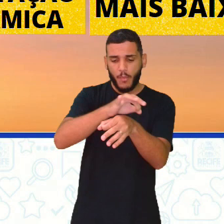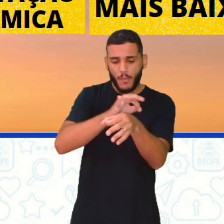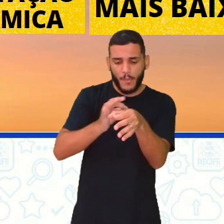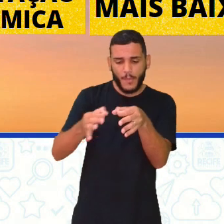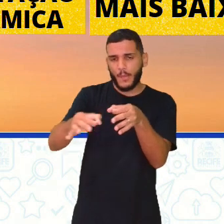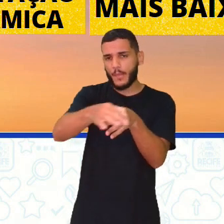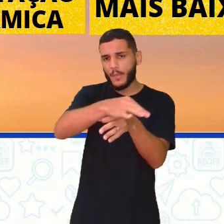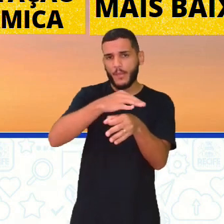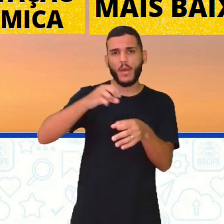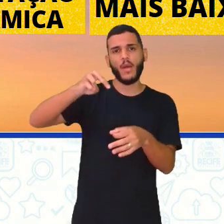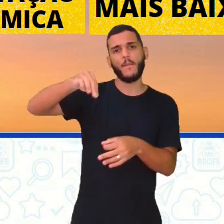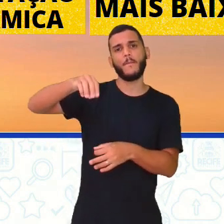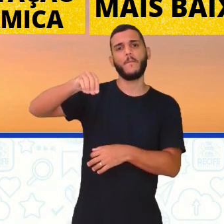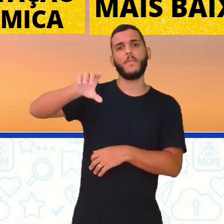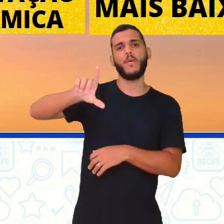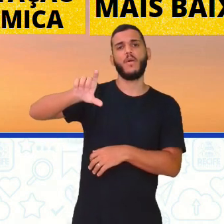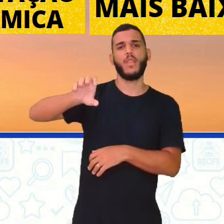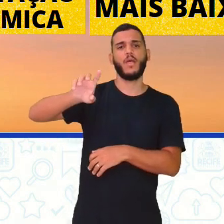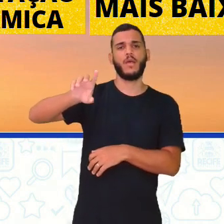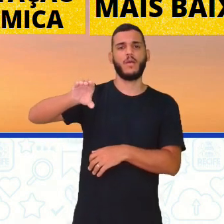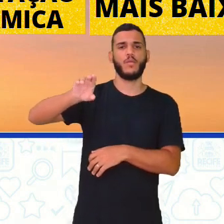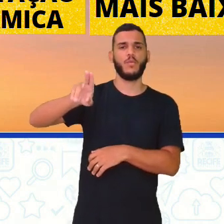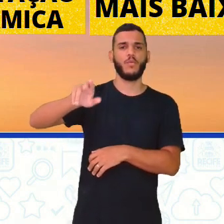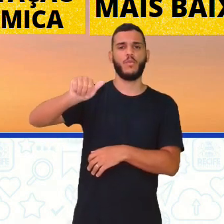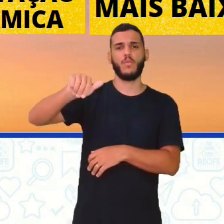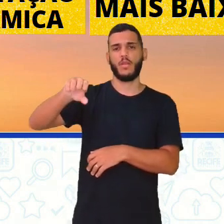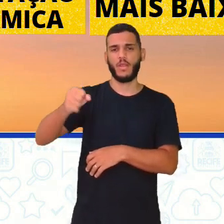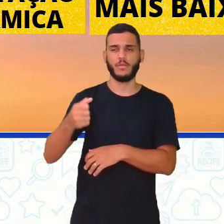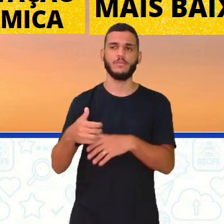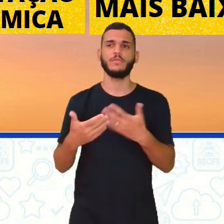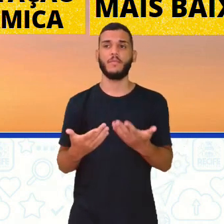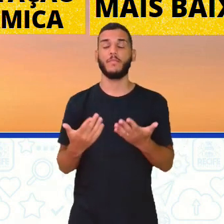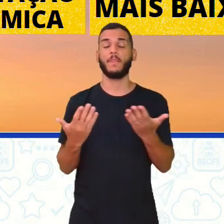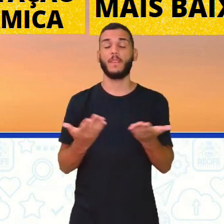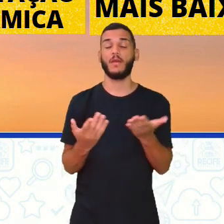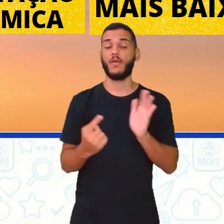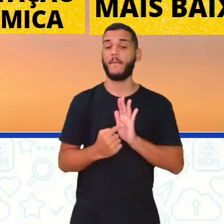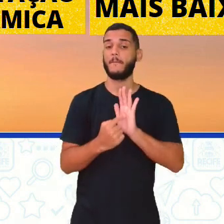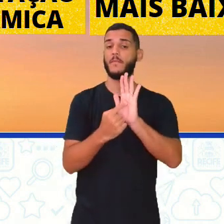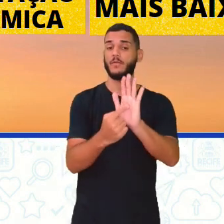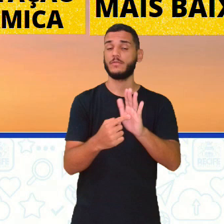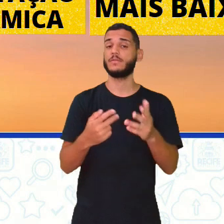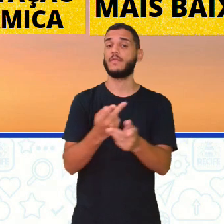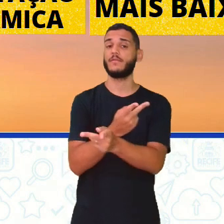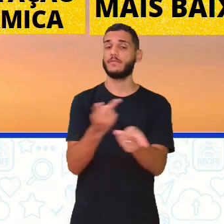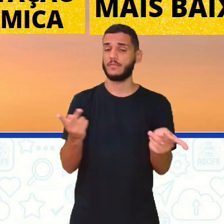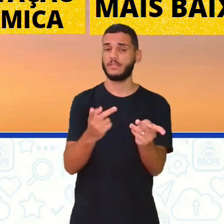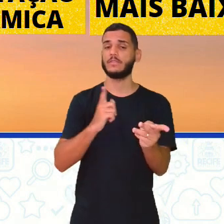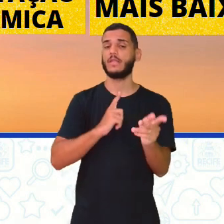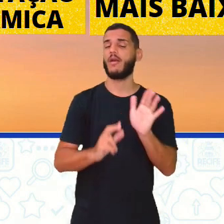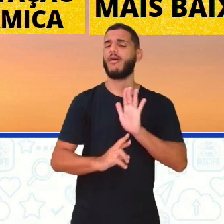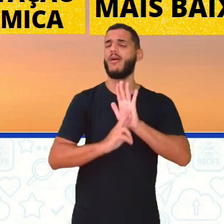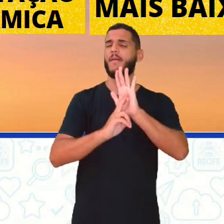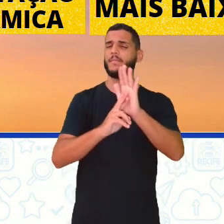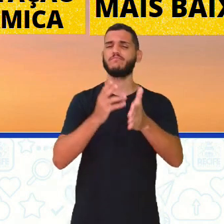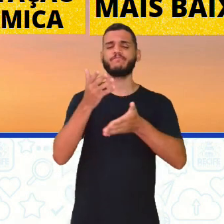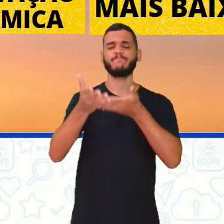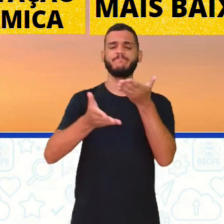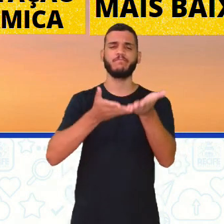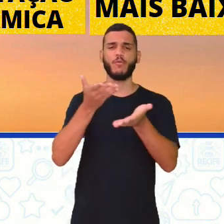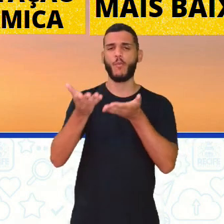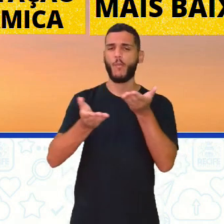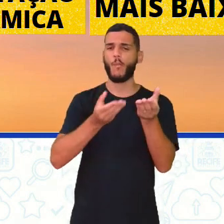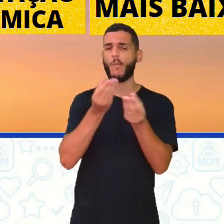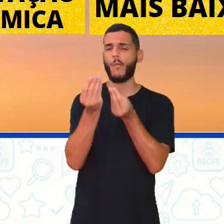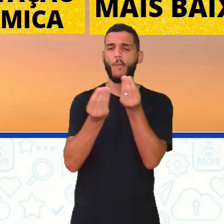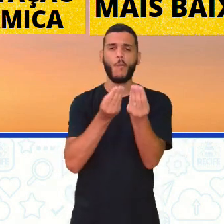tela e vou... O que é que eu vou mostrar a vocês? Eu vou mostrar aqui a representação, como é que essas